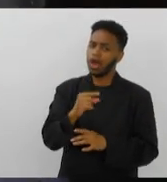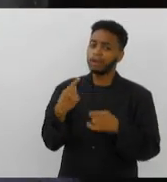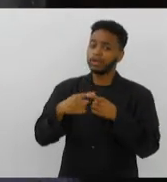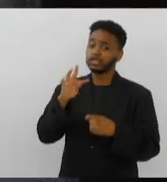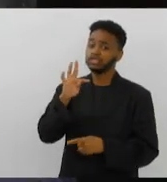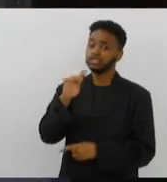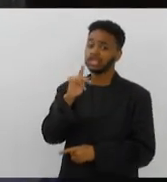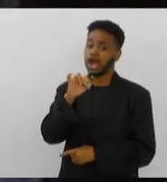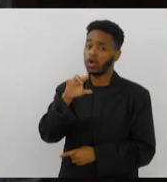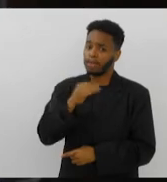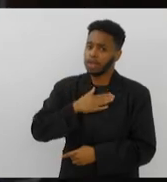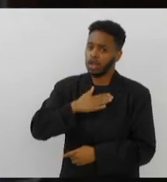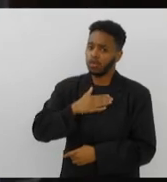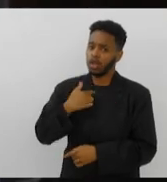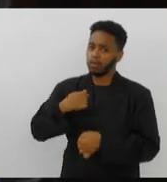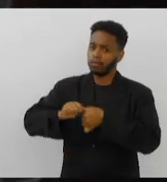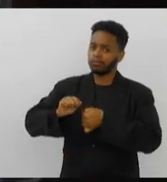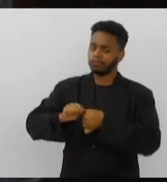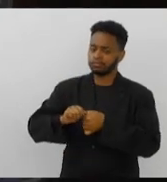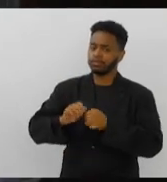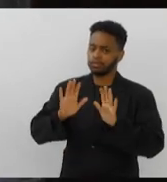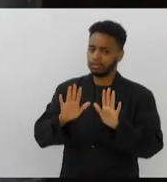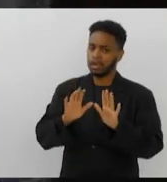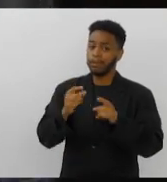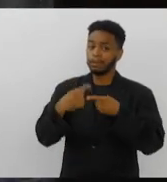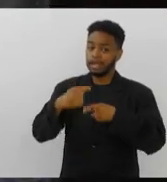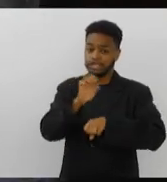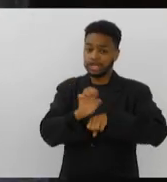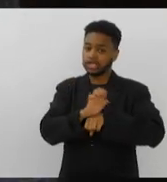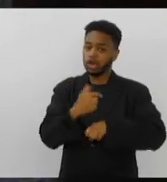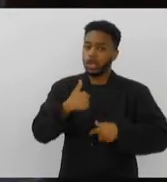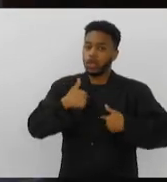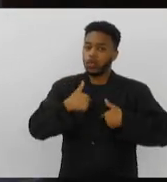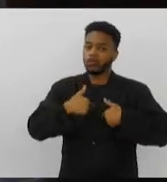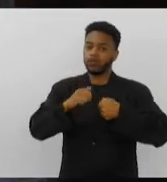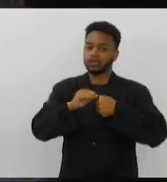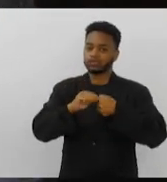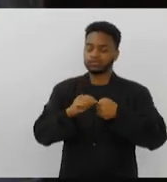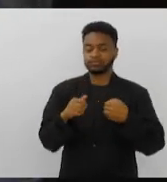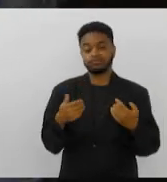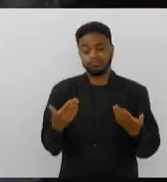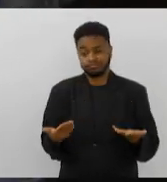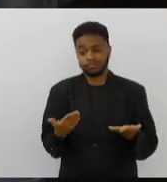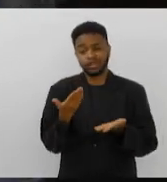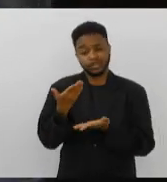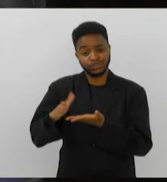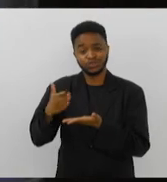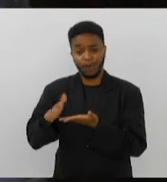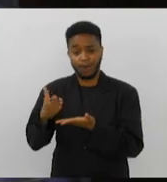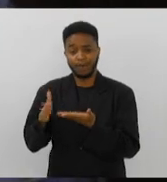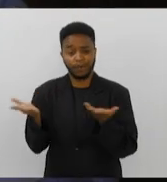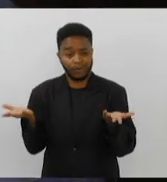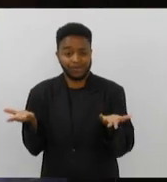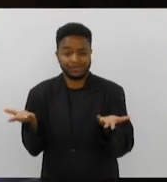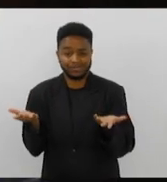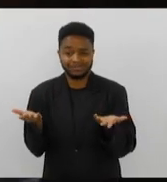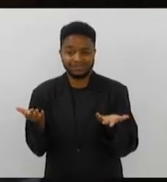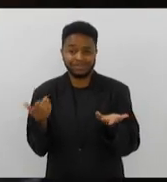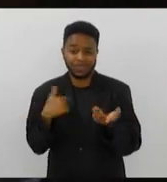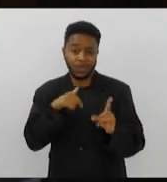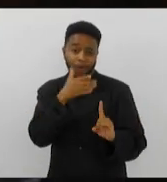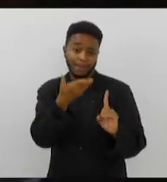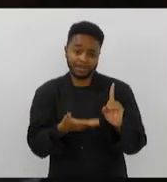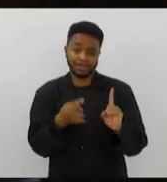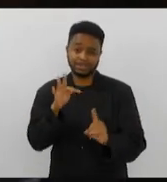é meu pelo menos O estagiário é comigo e aí sobrou aí eu vou homenagear